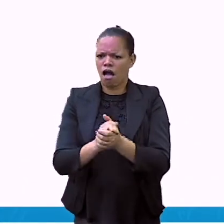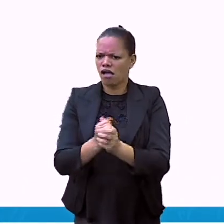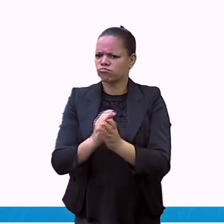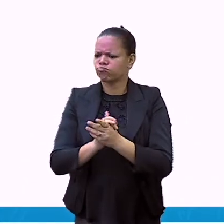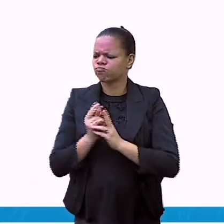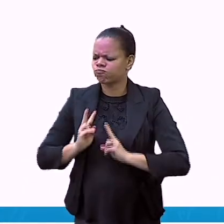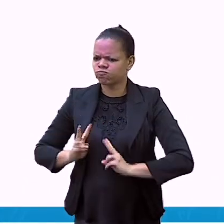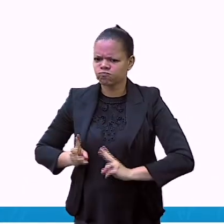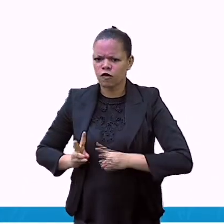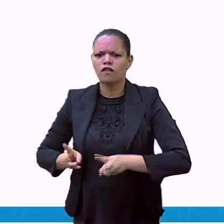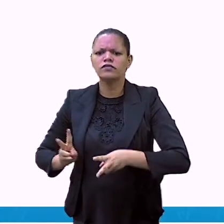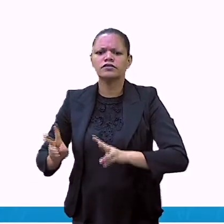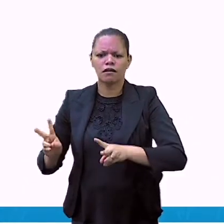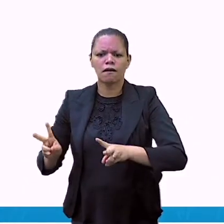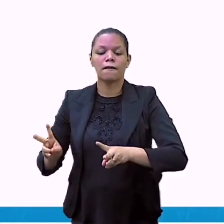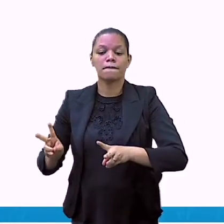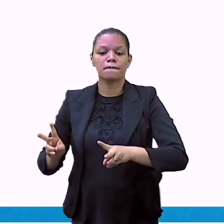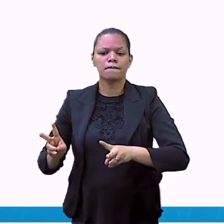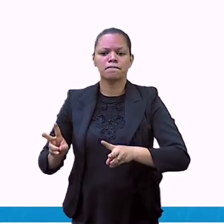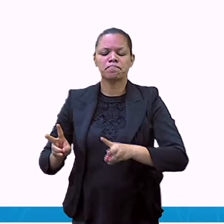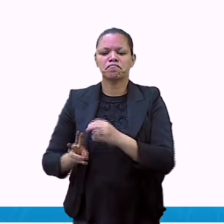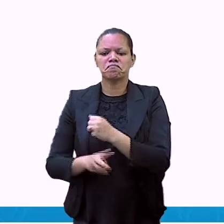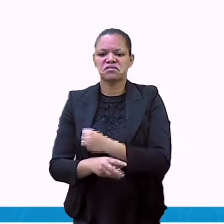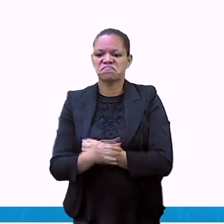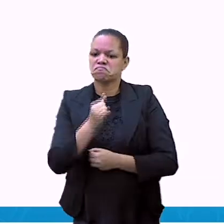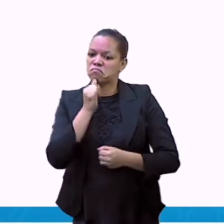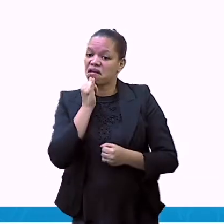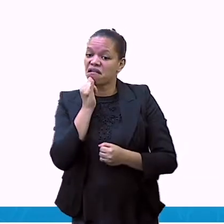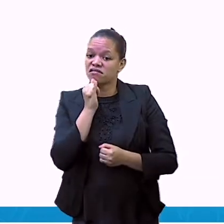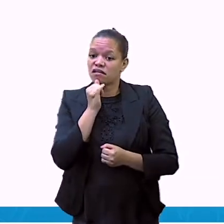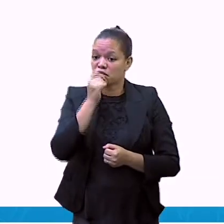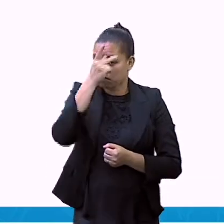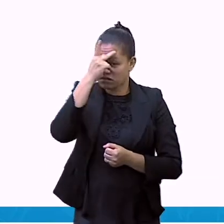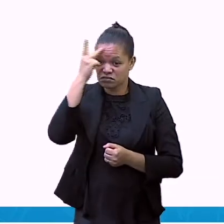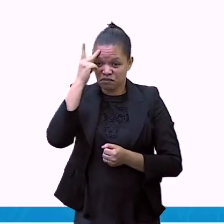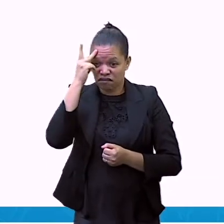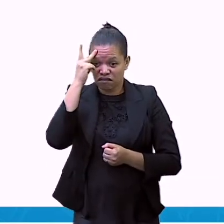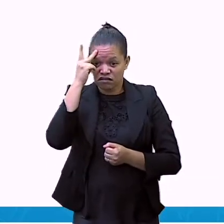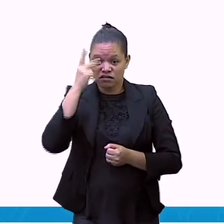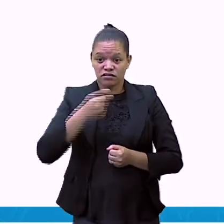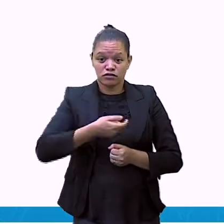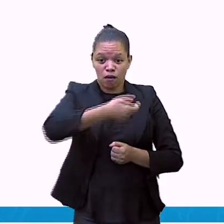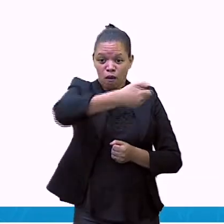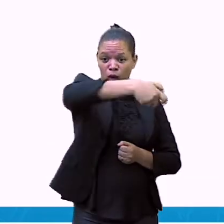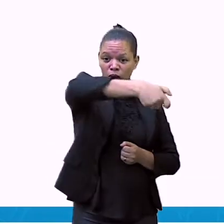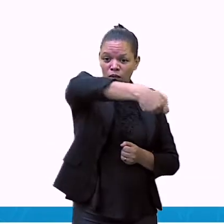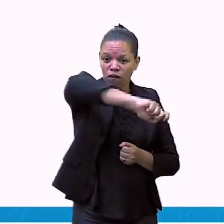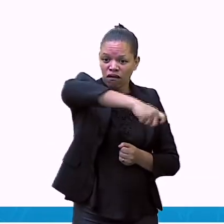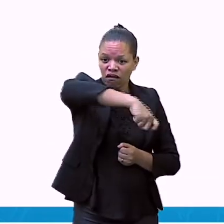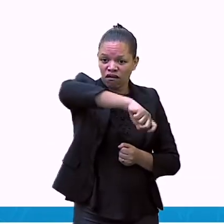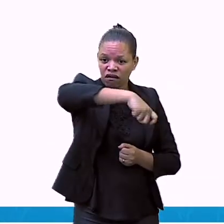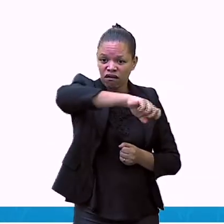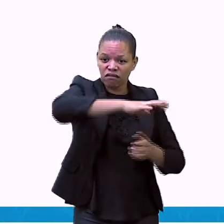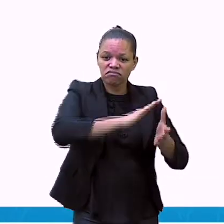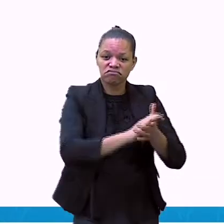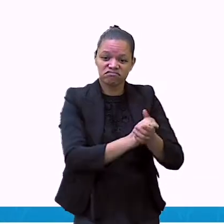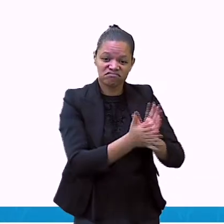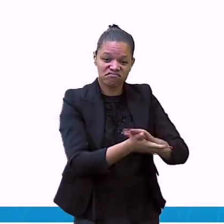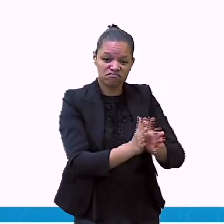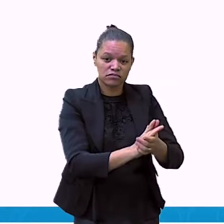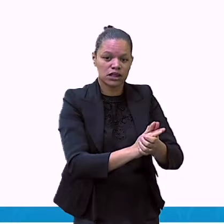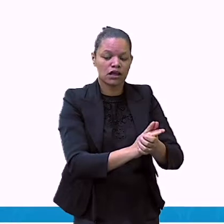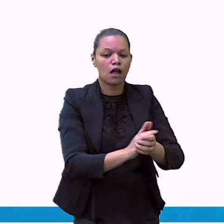as mãos. Muitas pessoas têm o hábito de quê? Molhar a mão toda hora. Nós temos que ter o hábito